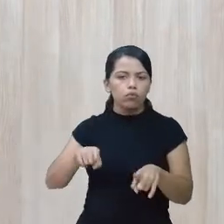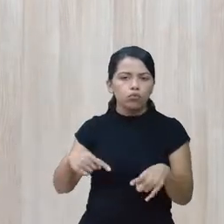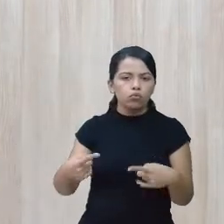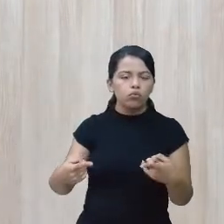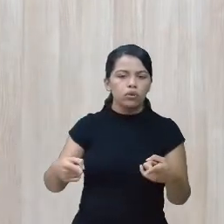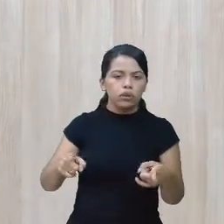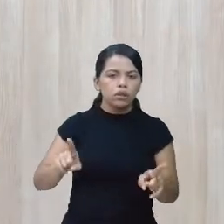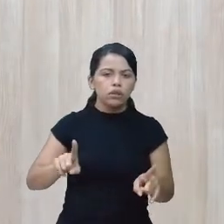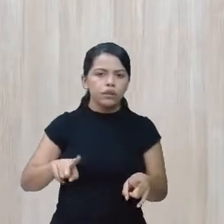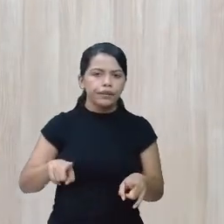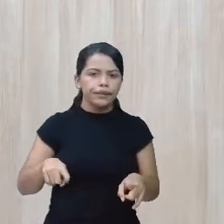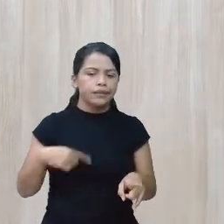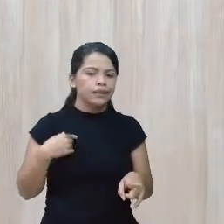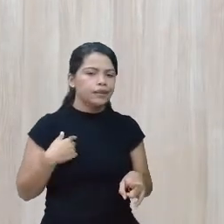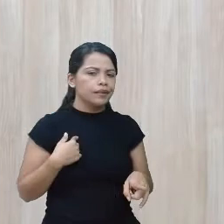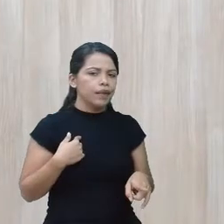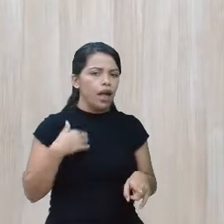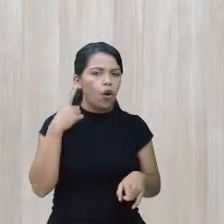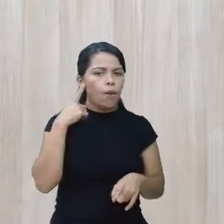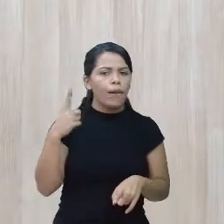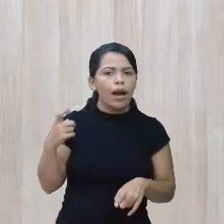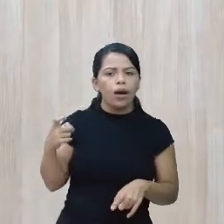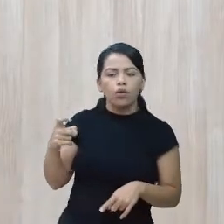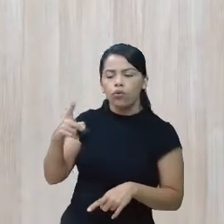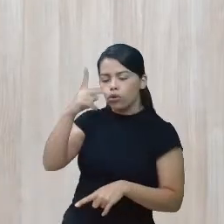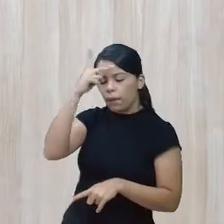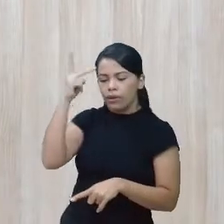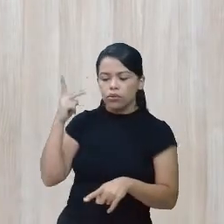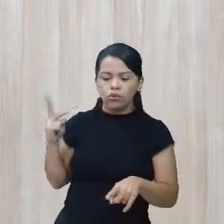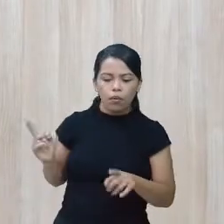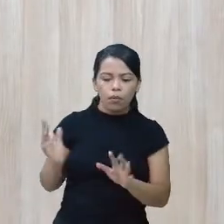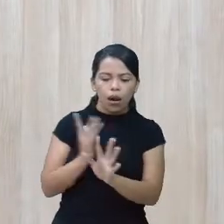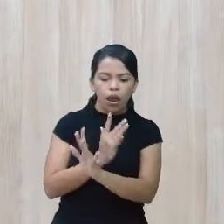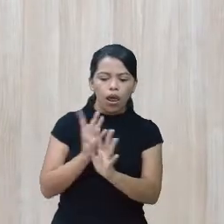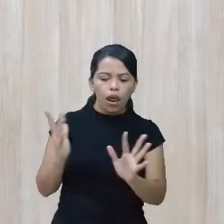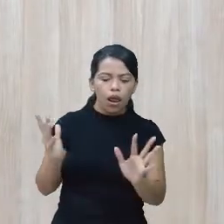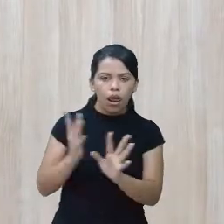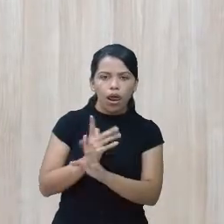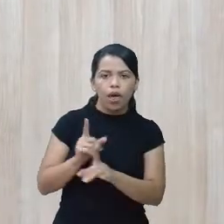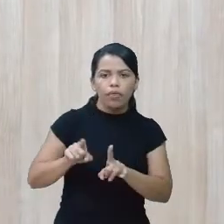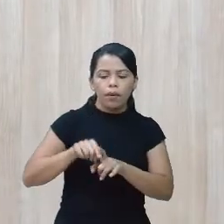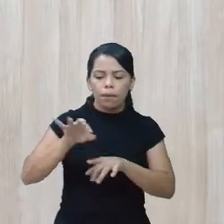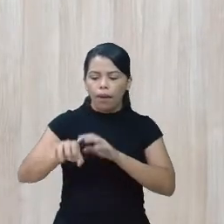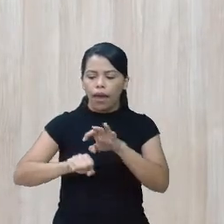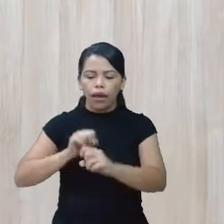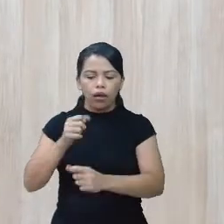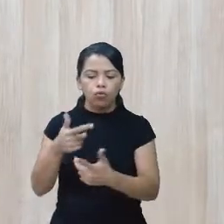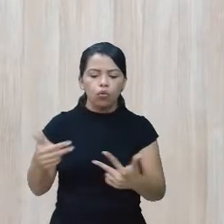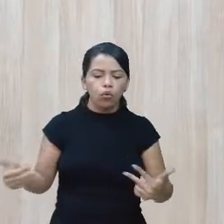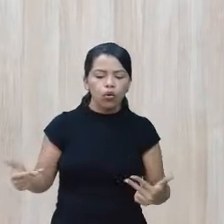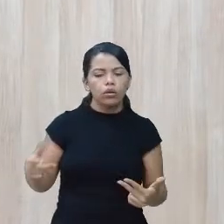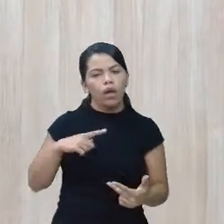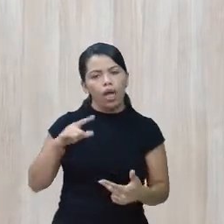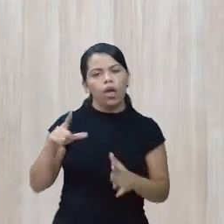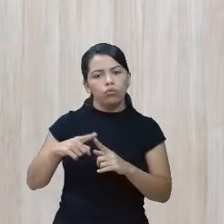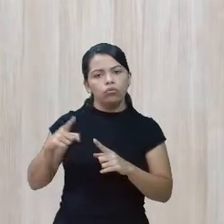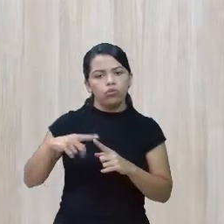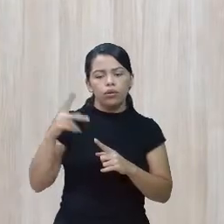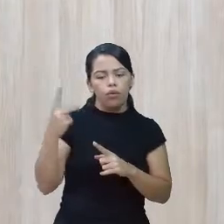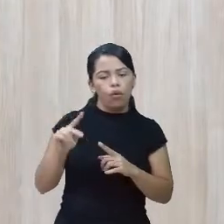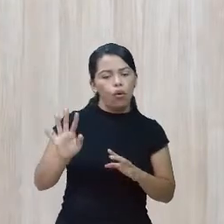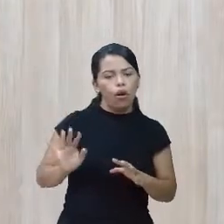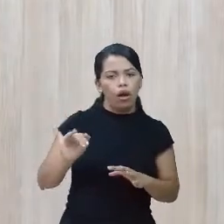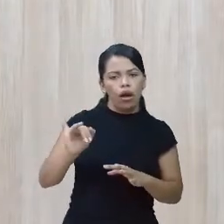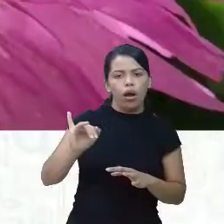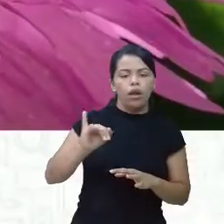barulho das pessoas se movendo, tocando nas coisas. Então, esse é um tipo de paisagem. Vamos ver outras. Vamos ver mais um